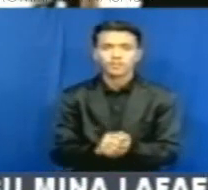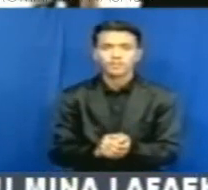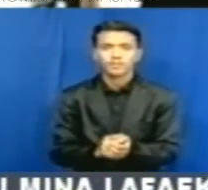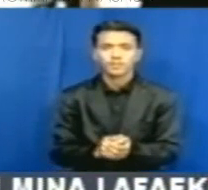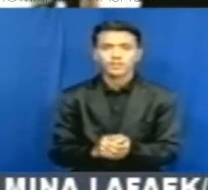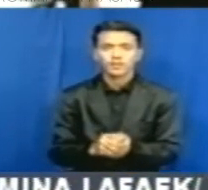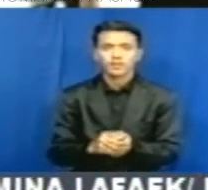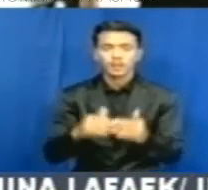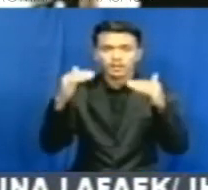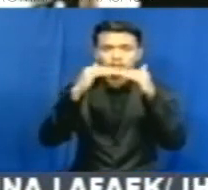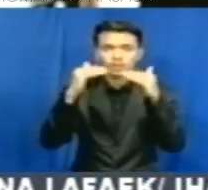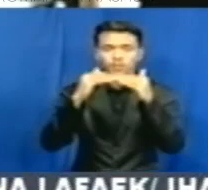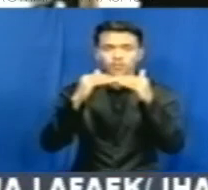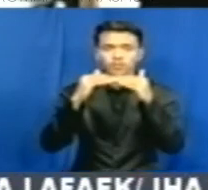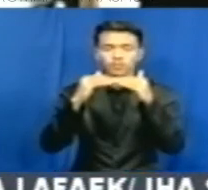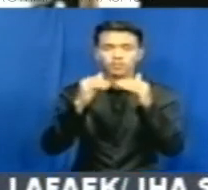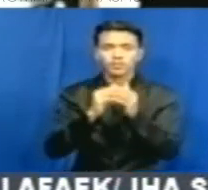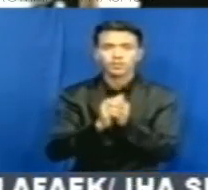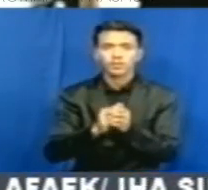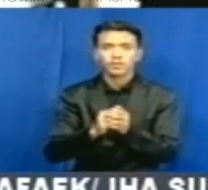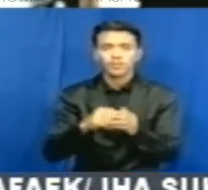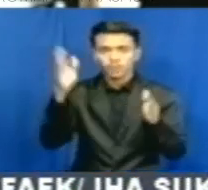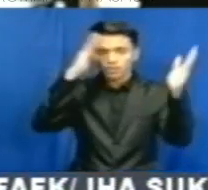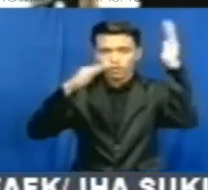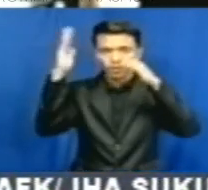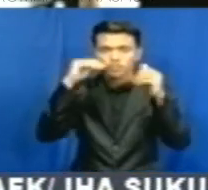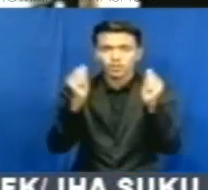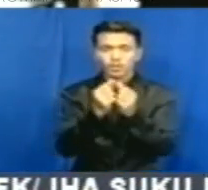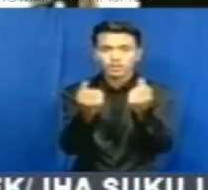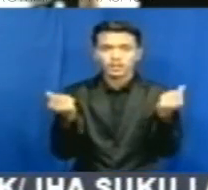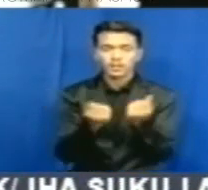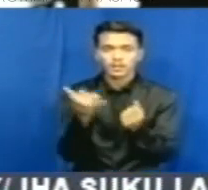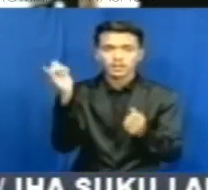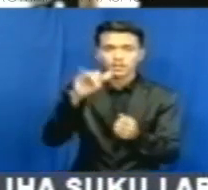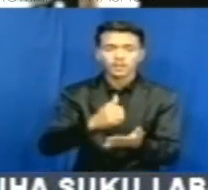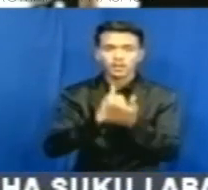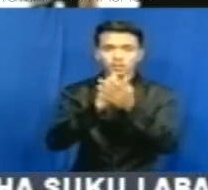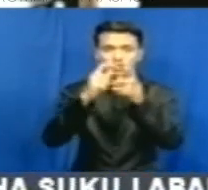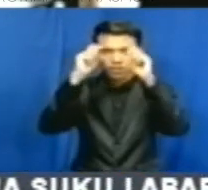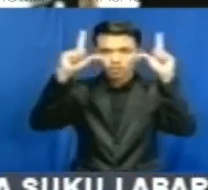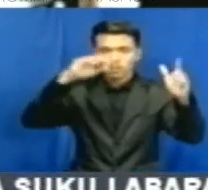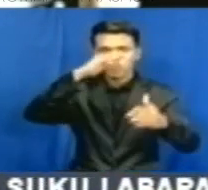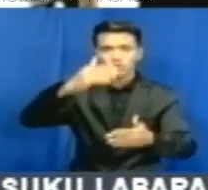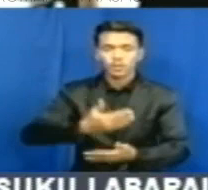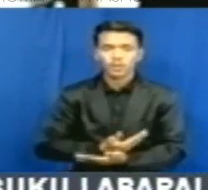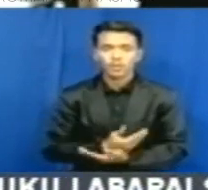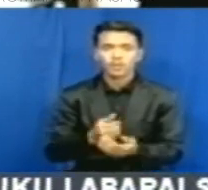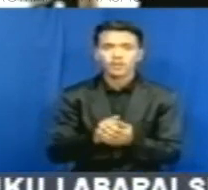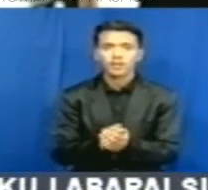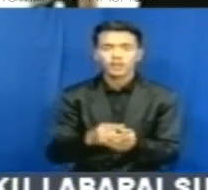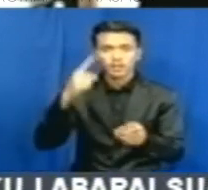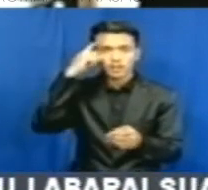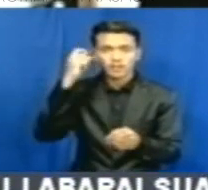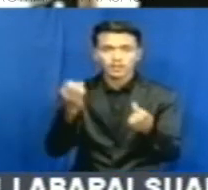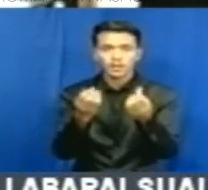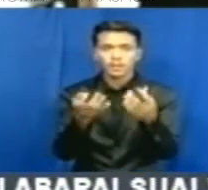Durante a plenária, deputado quinta legislatura preocupa com a agência Sira de facilita Timoruan Sira para serviço e relio. Tamba de la